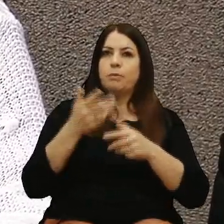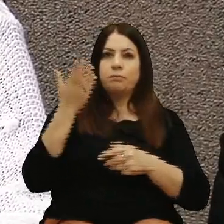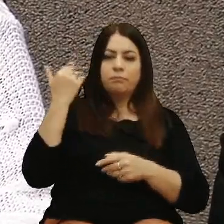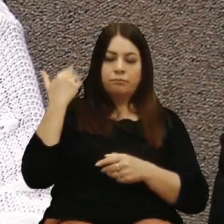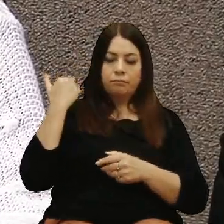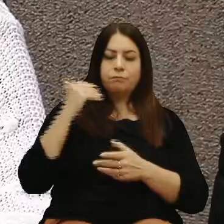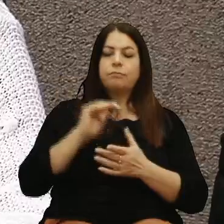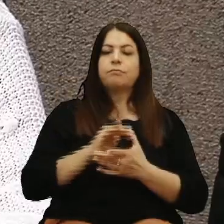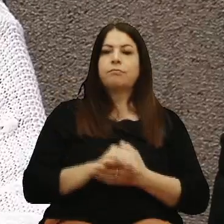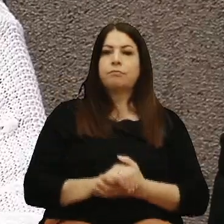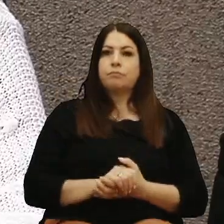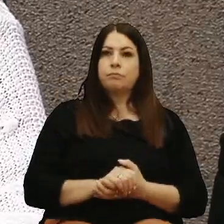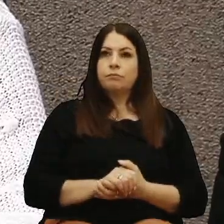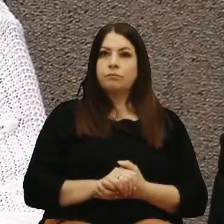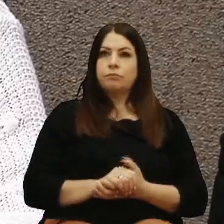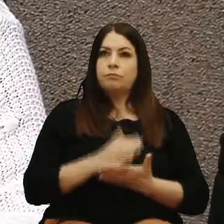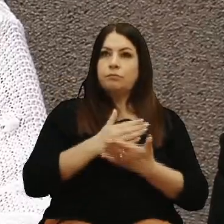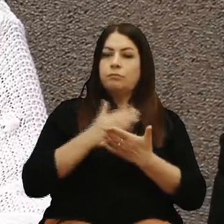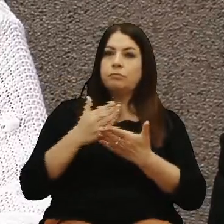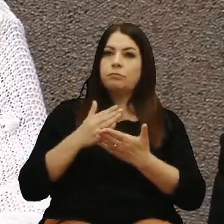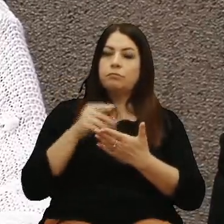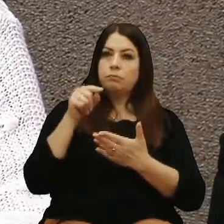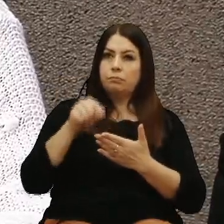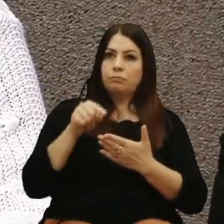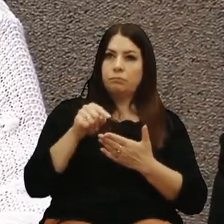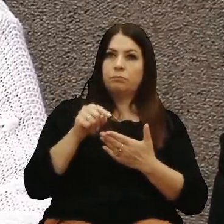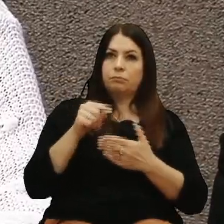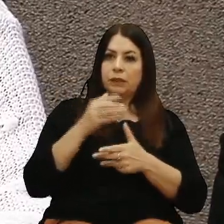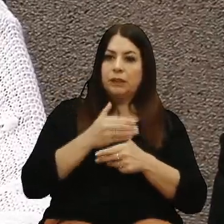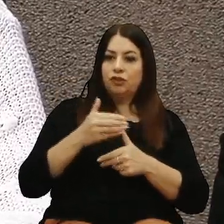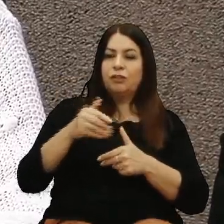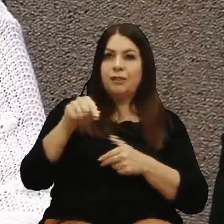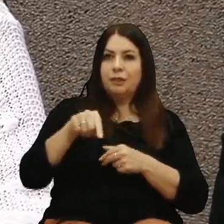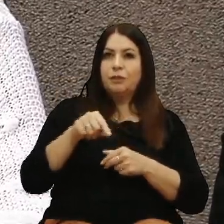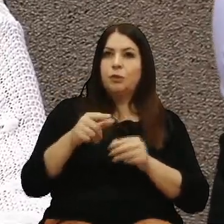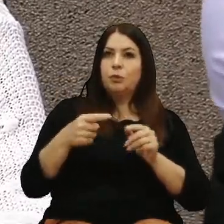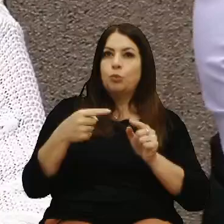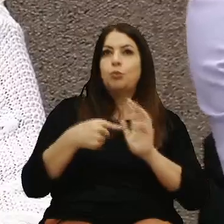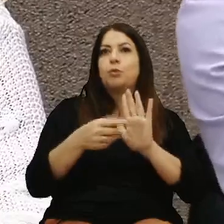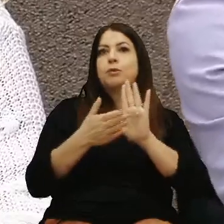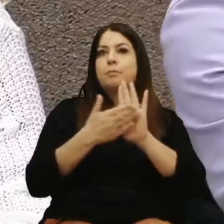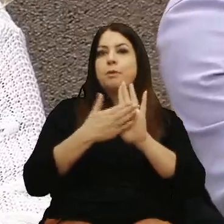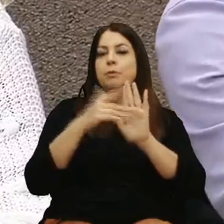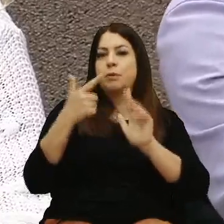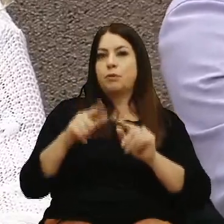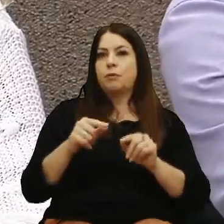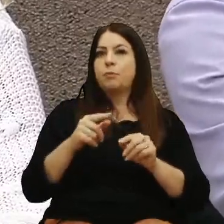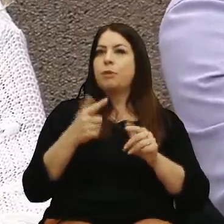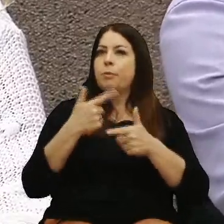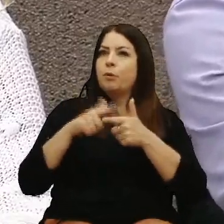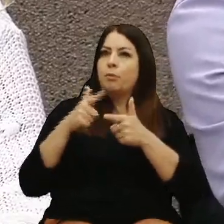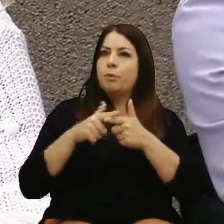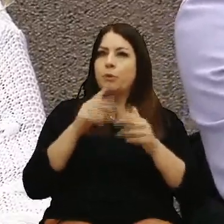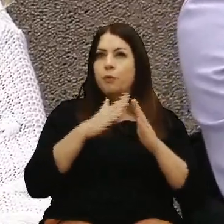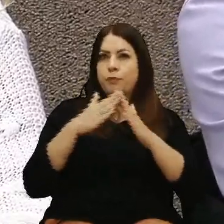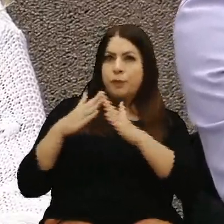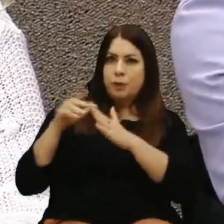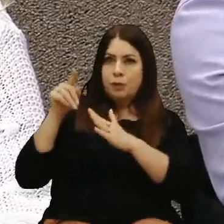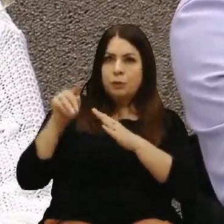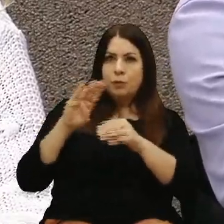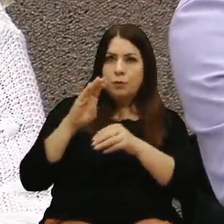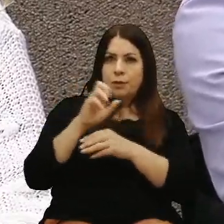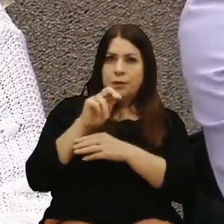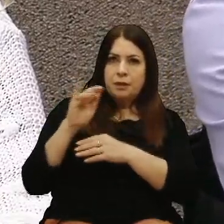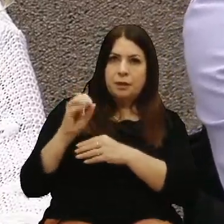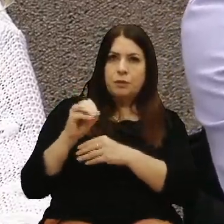legislação passada ainda. No início dessa legislação, eu trouxe de novo a pauta. Porque problemas que nem aquele vizinho do senhor lá no Serrano, que